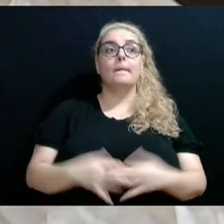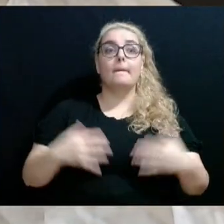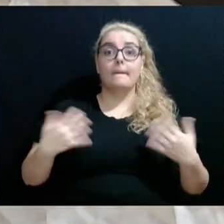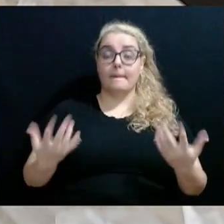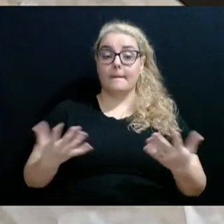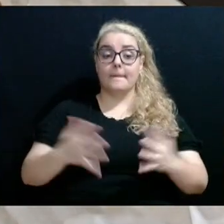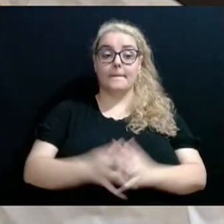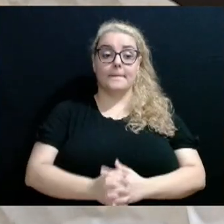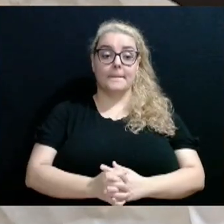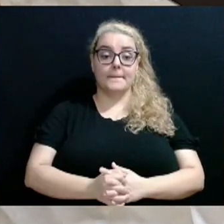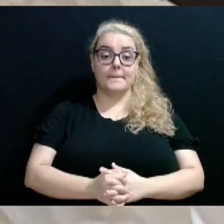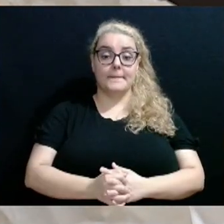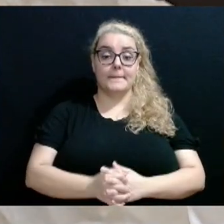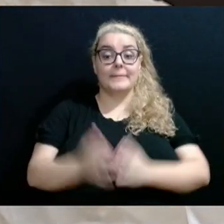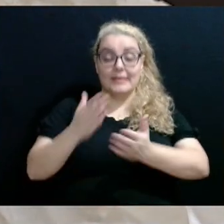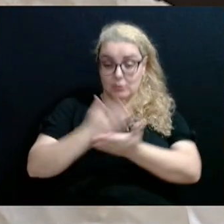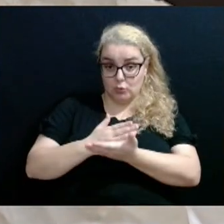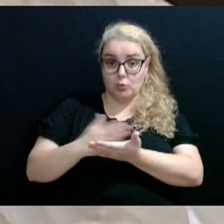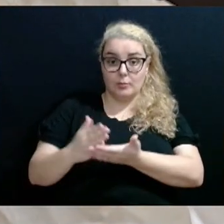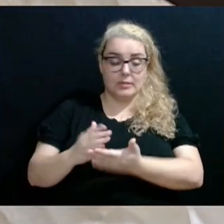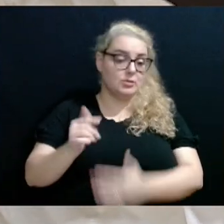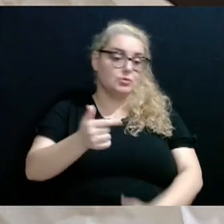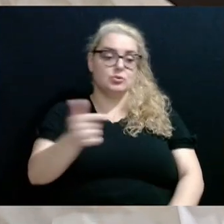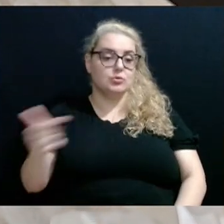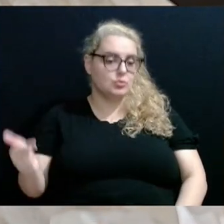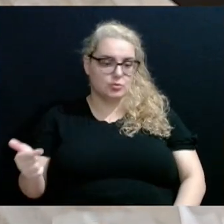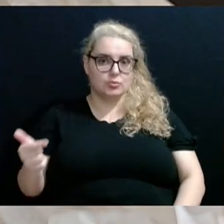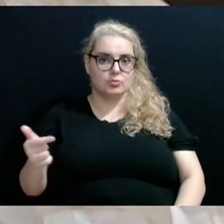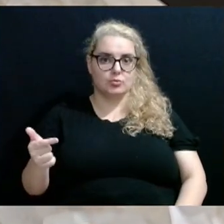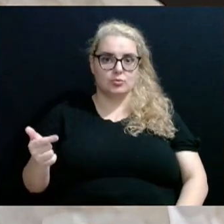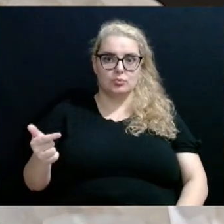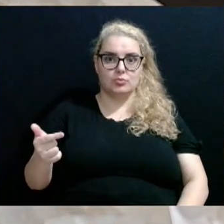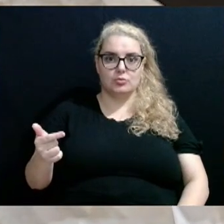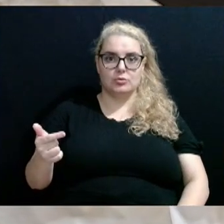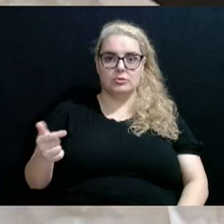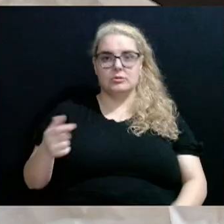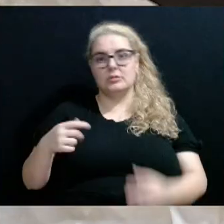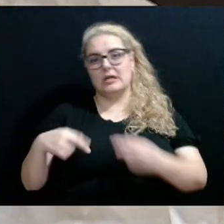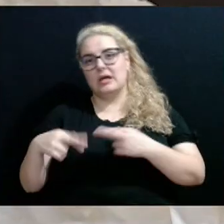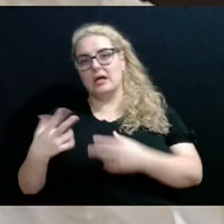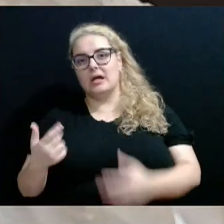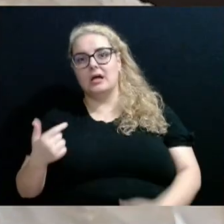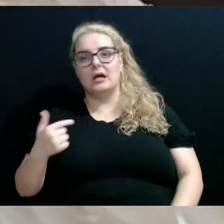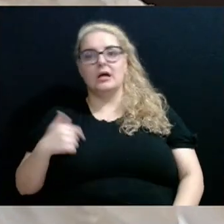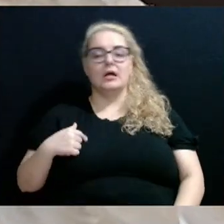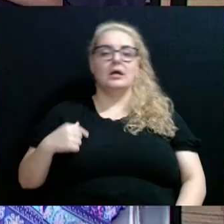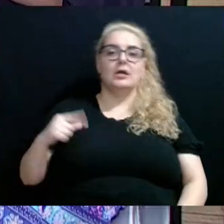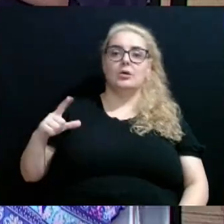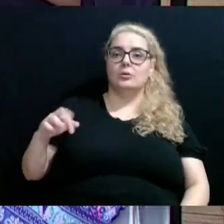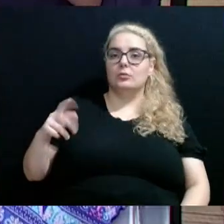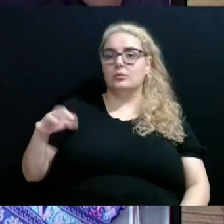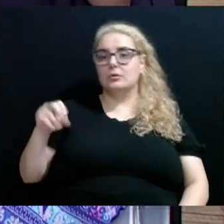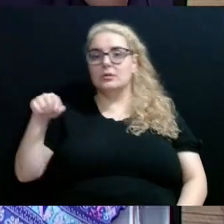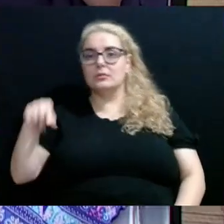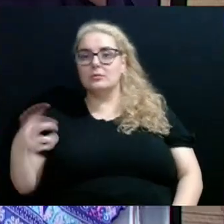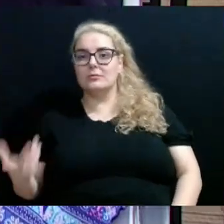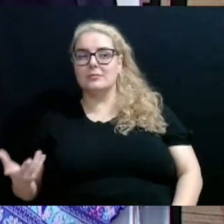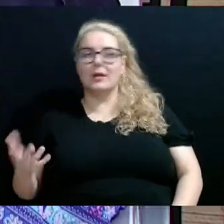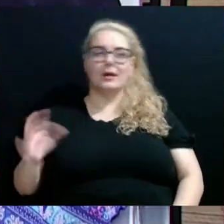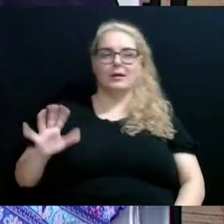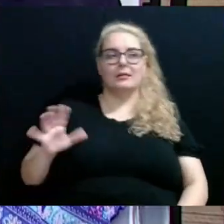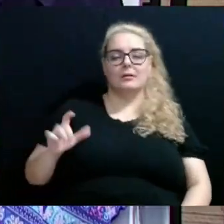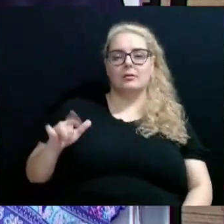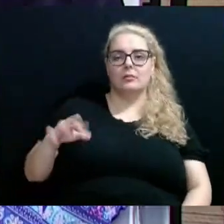Então, a princípio, eu não tinha muito essa ideia, essa questão de, tô lucrando com isso, não tô lucrando. O meu foco